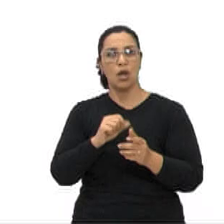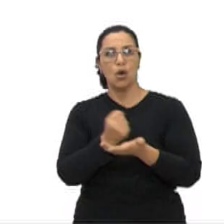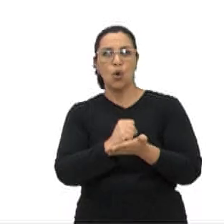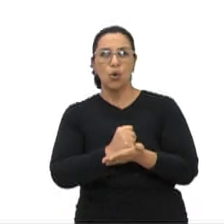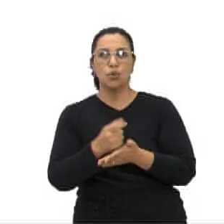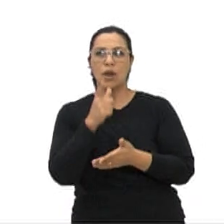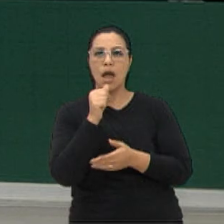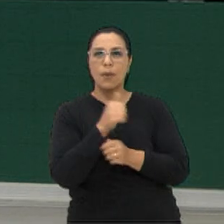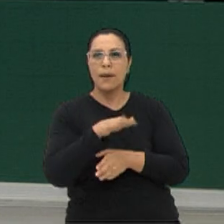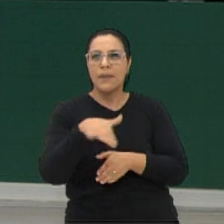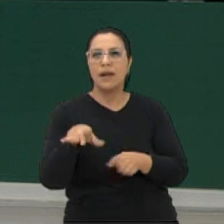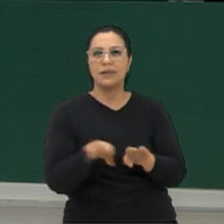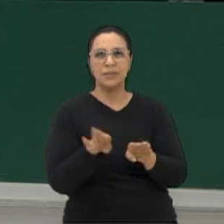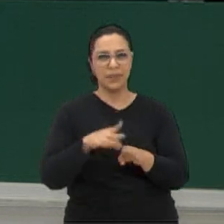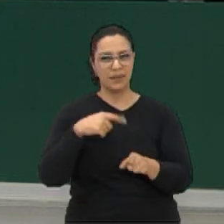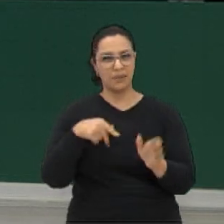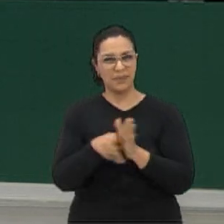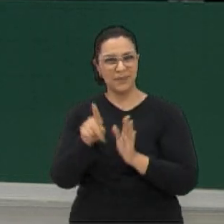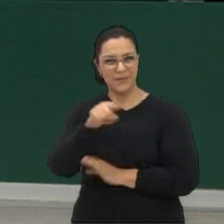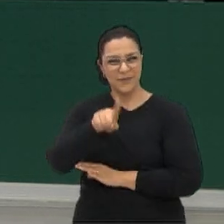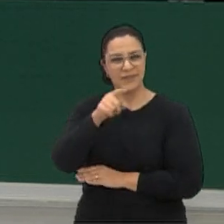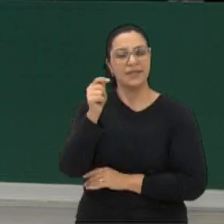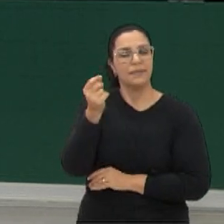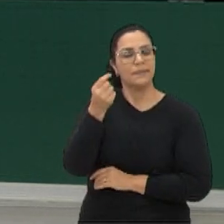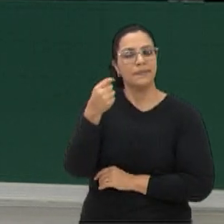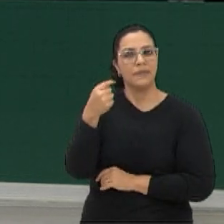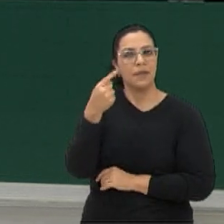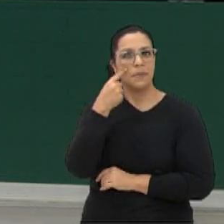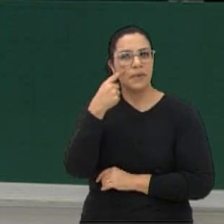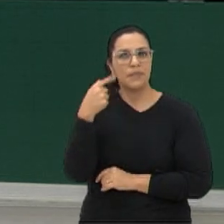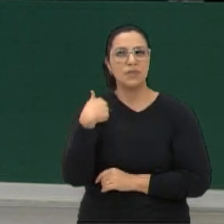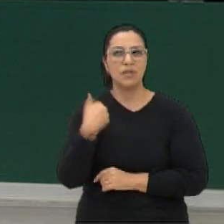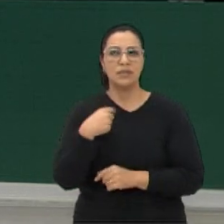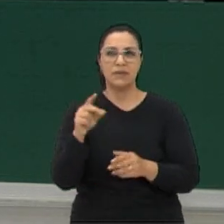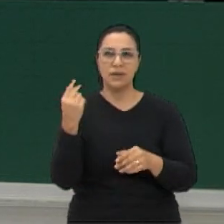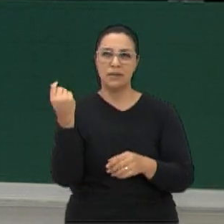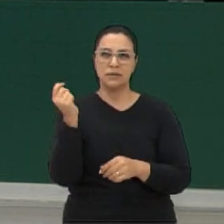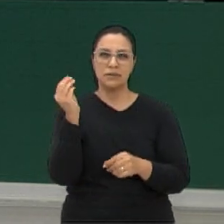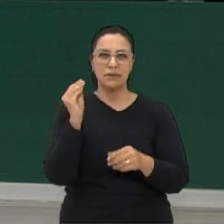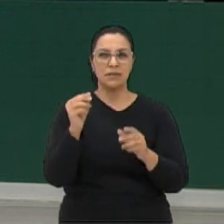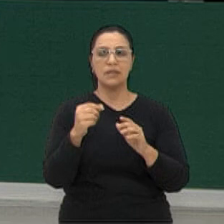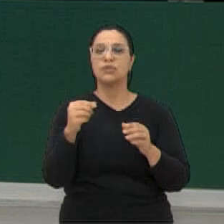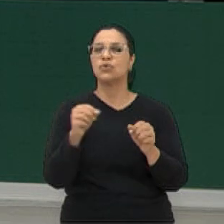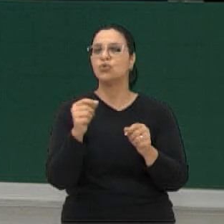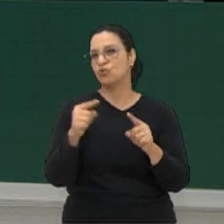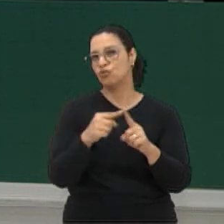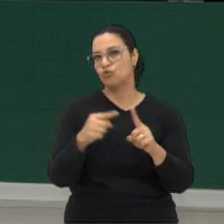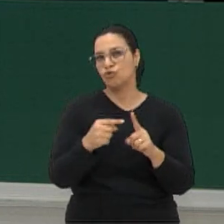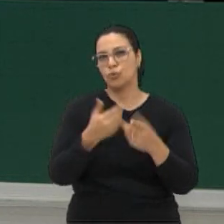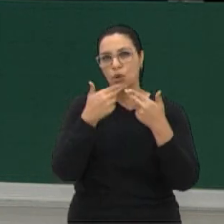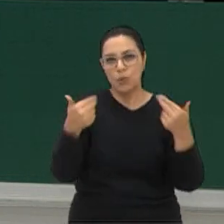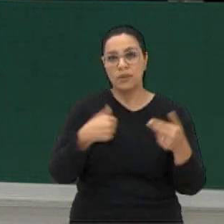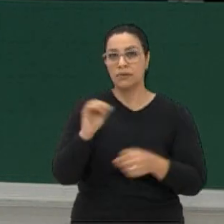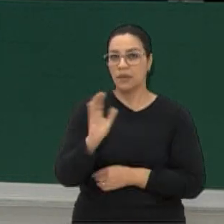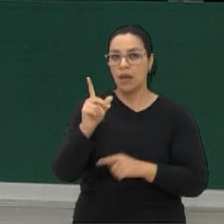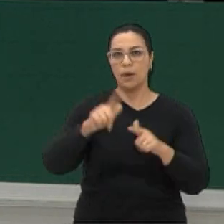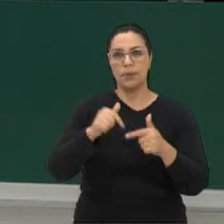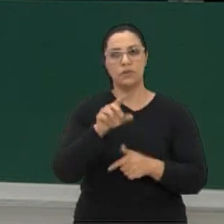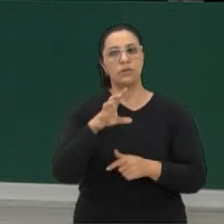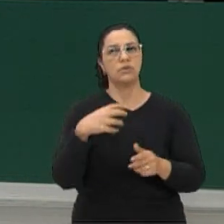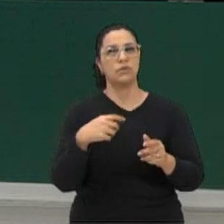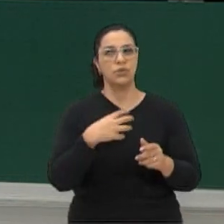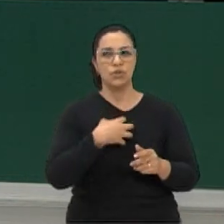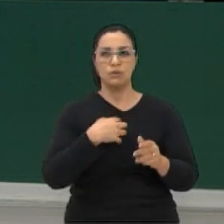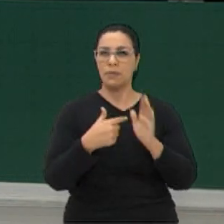Do mar, principalmente, que é algo que você... para cultivar esses tipos de alimentos era muito caro e tudo, então provavelmente isso aqui